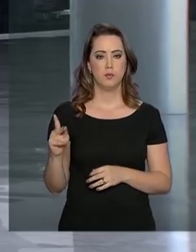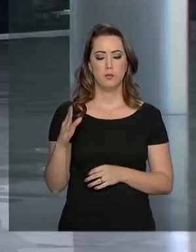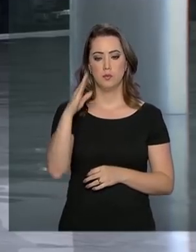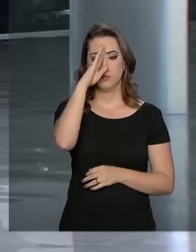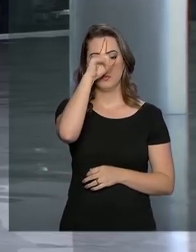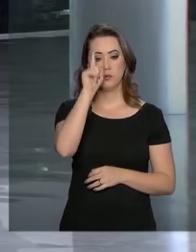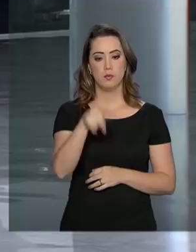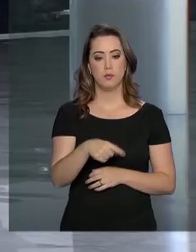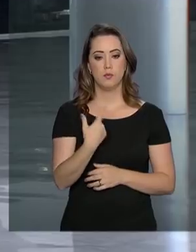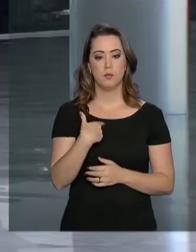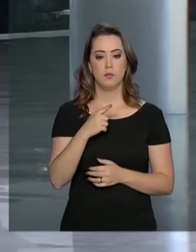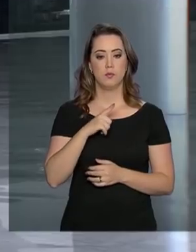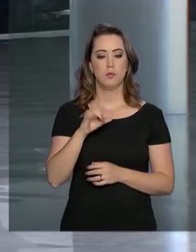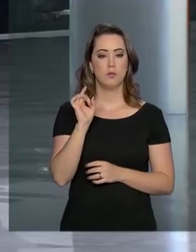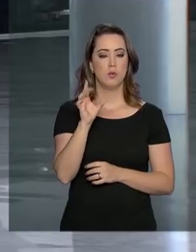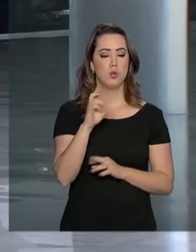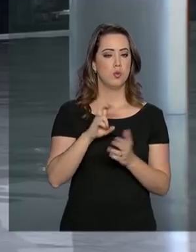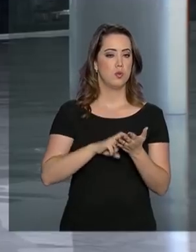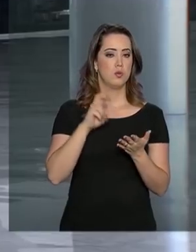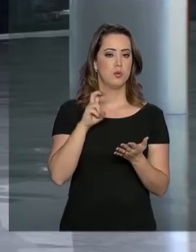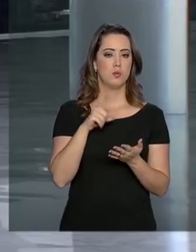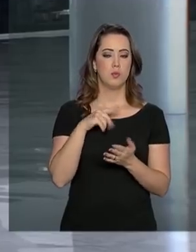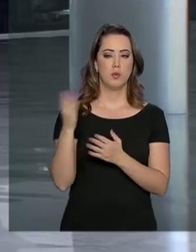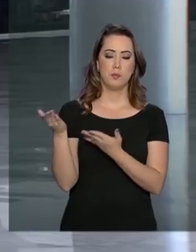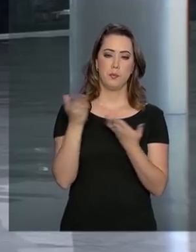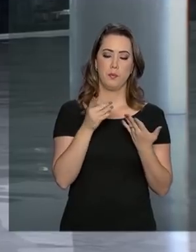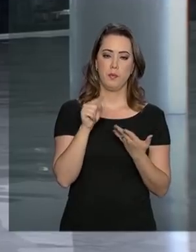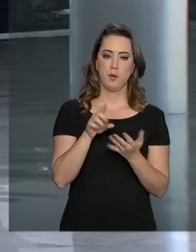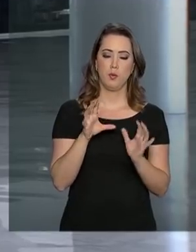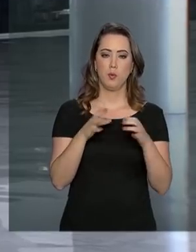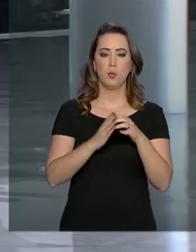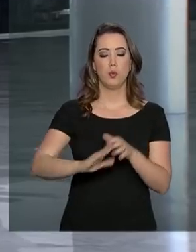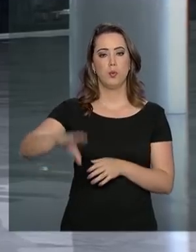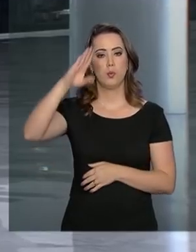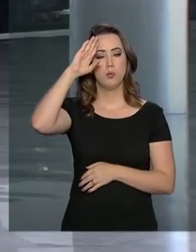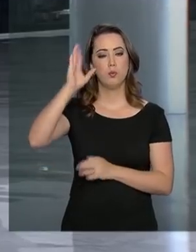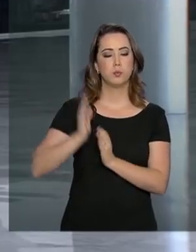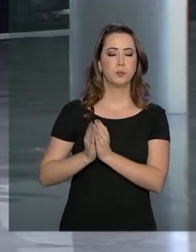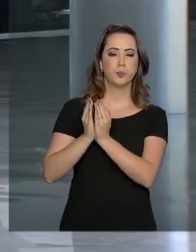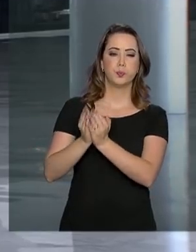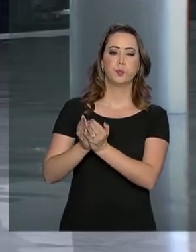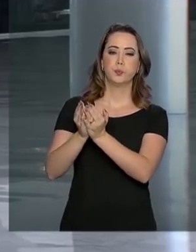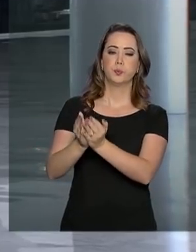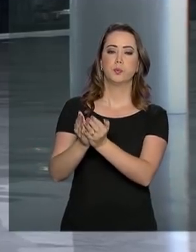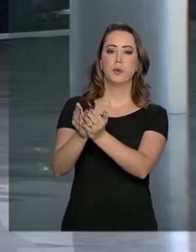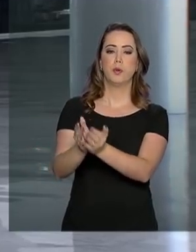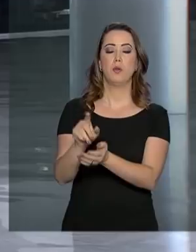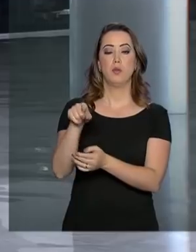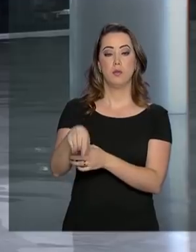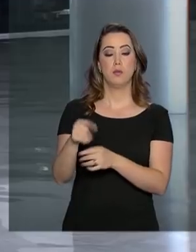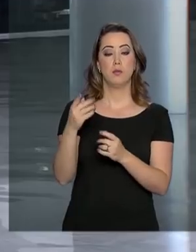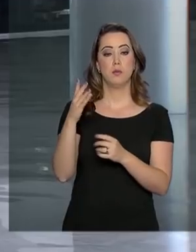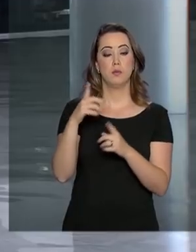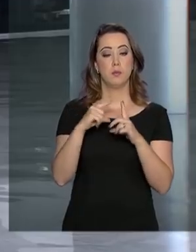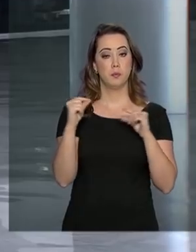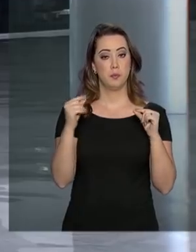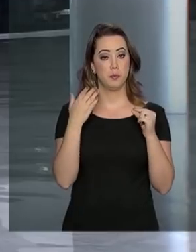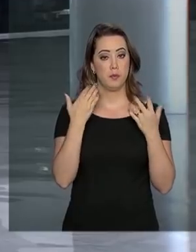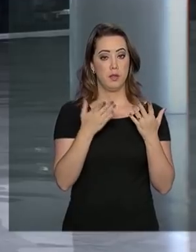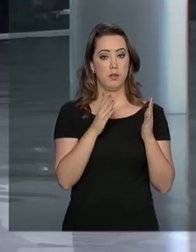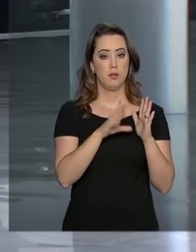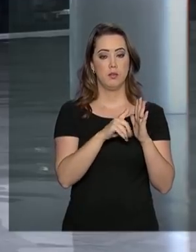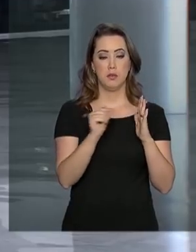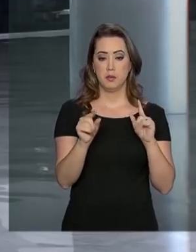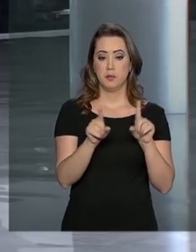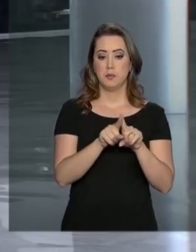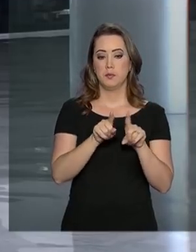até agora foram apenas pela manhã. Ele recebeu aqui militares da Marinha, recebeu o comandante da Estação da Marinha aqui em Brasília e